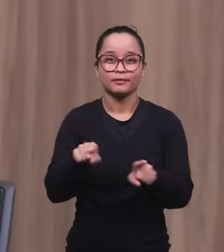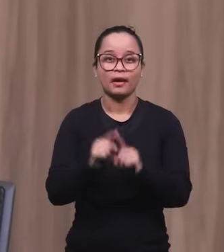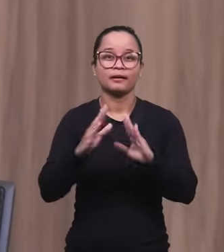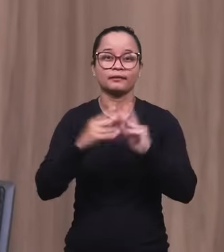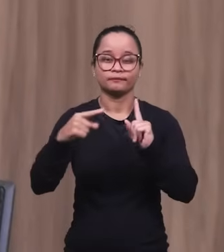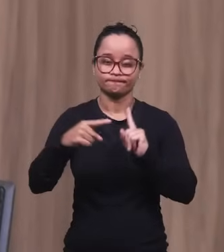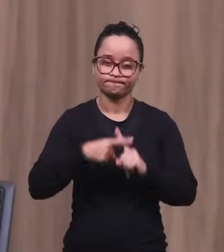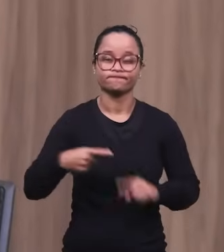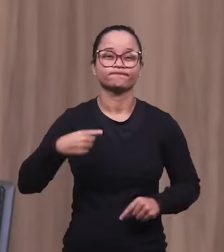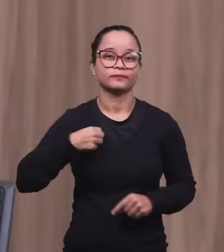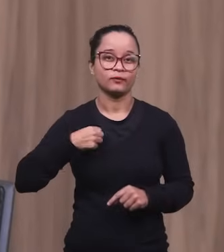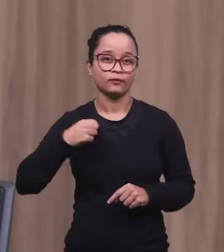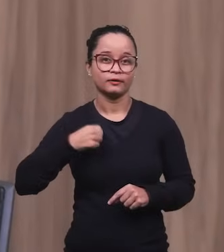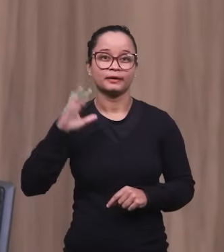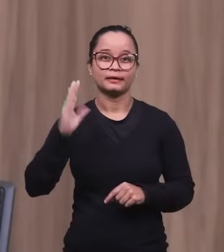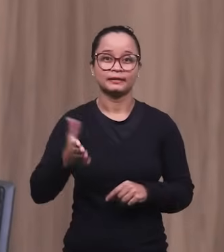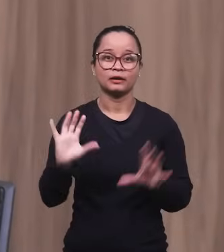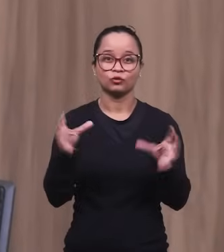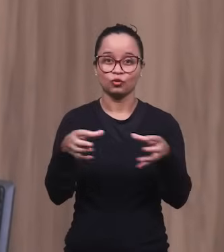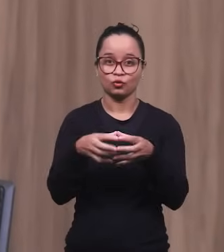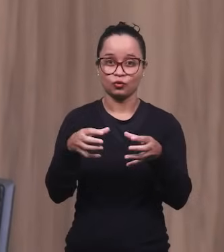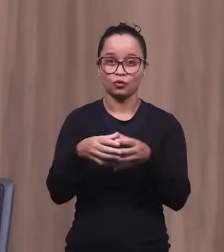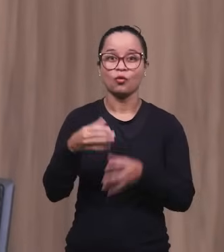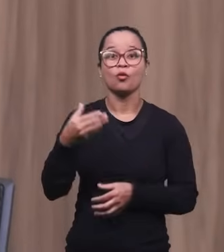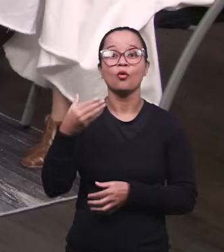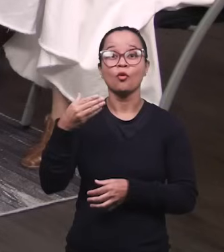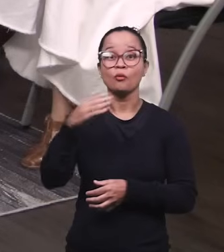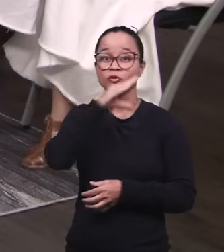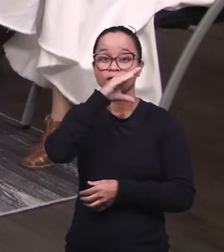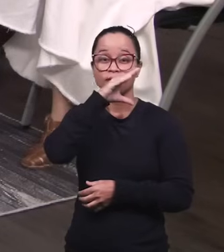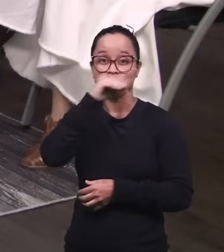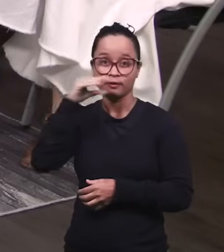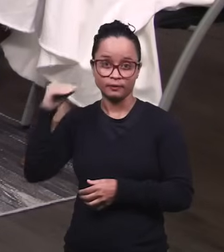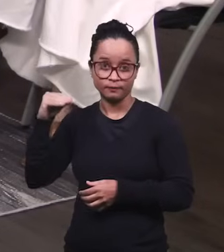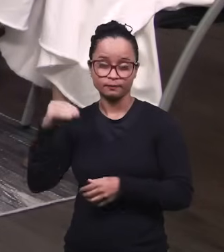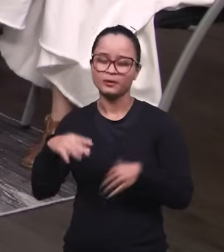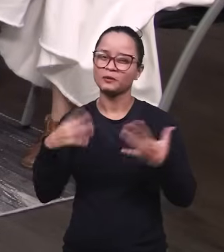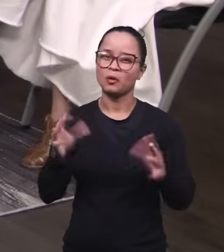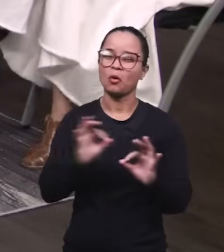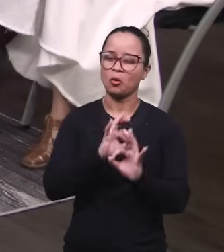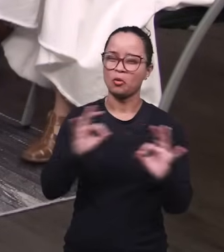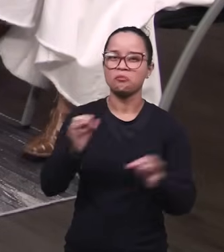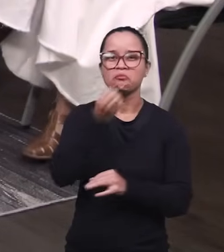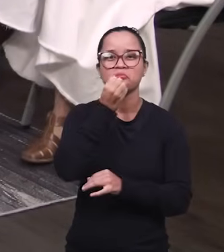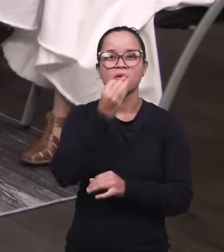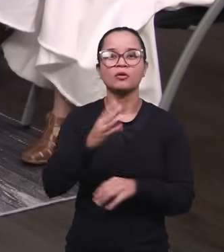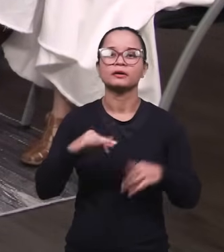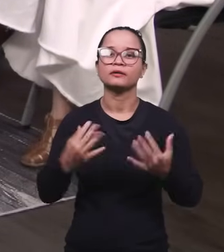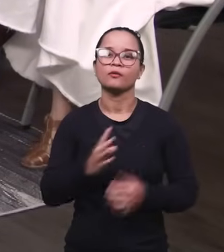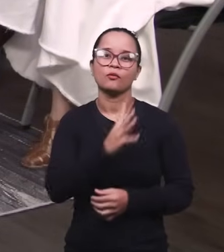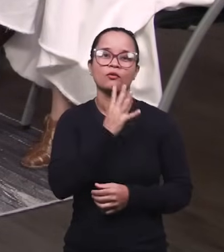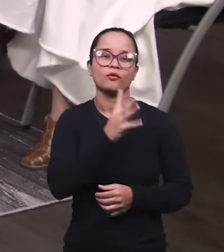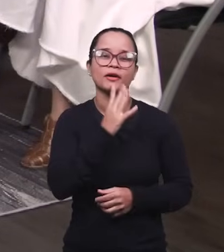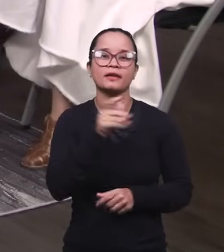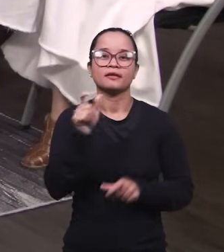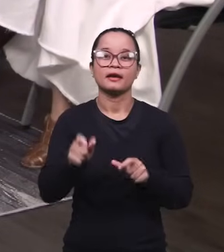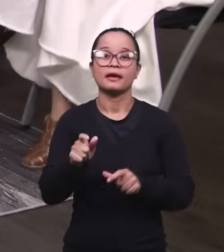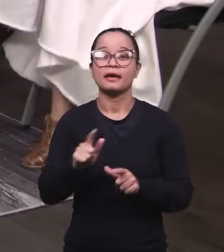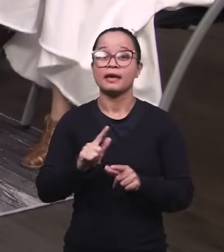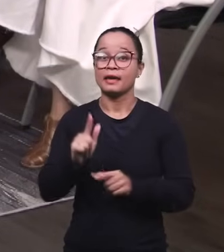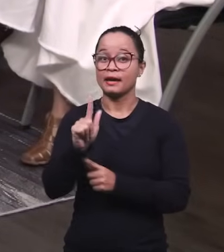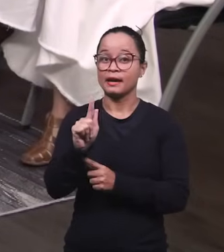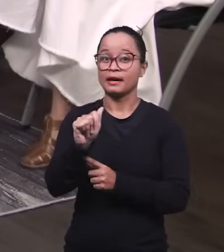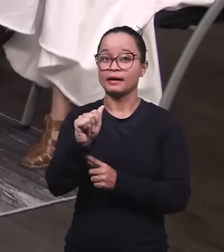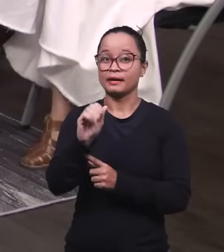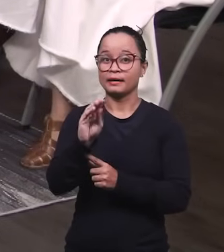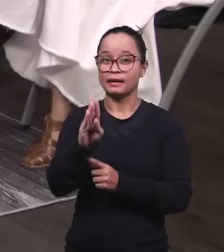trabalho voluntário como professora da classe de adolescentes. Joia, muito bom. Então agora a gente vai conhecer um pouco de Gabriele. Eu